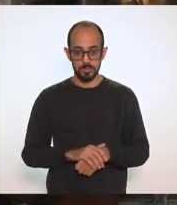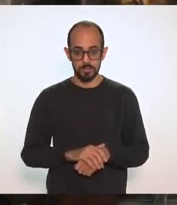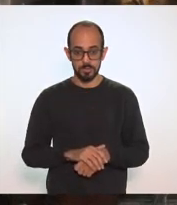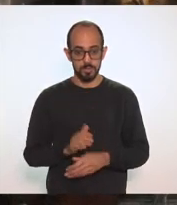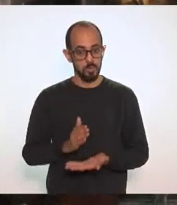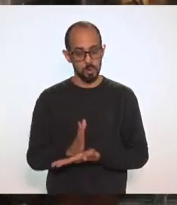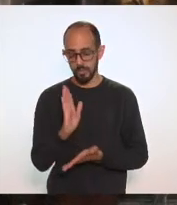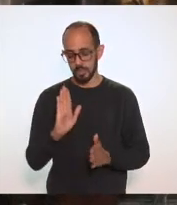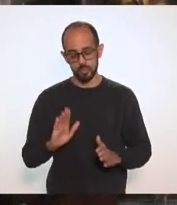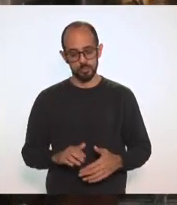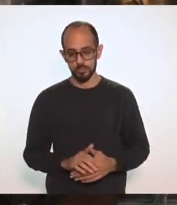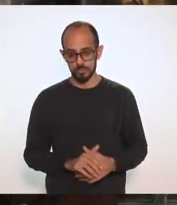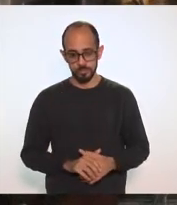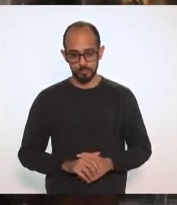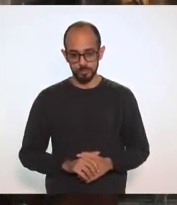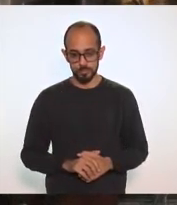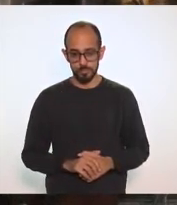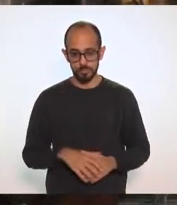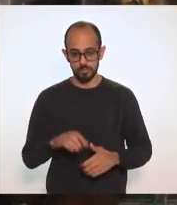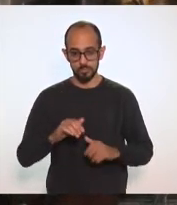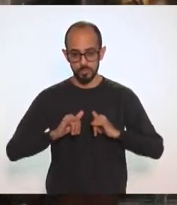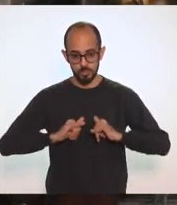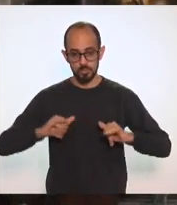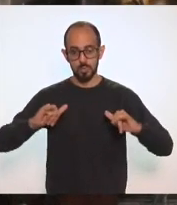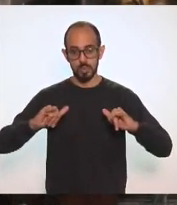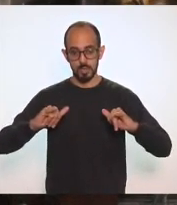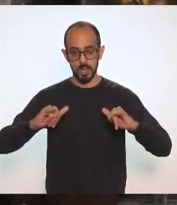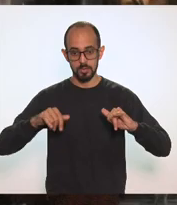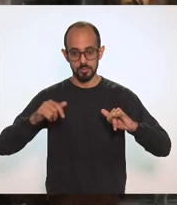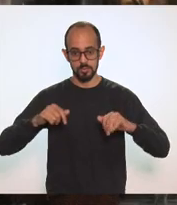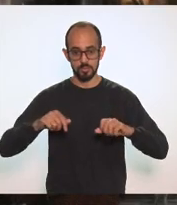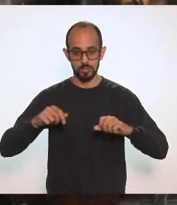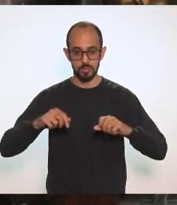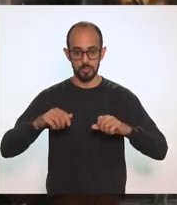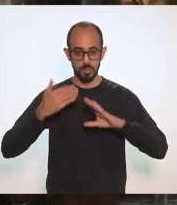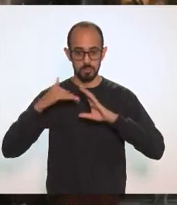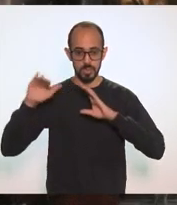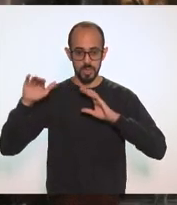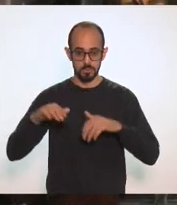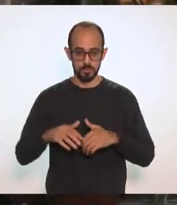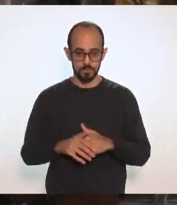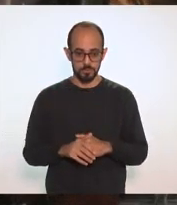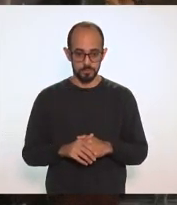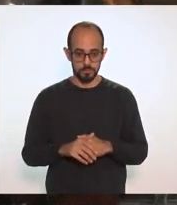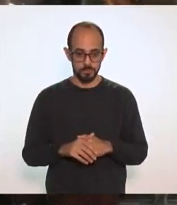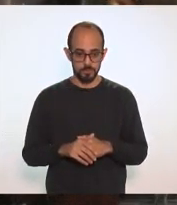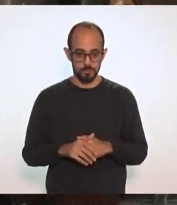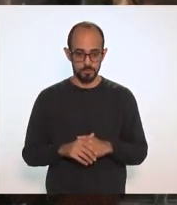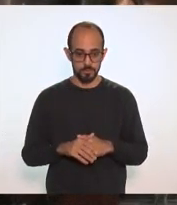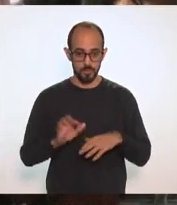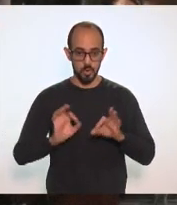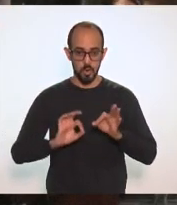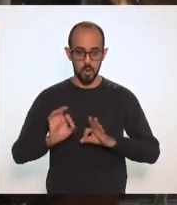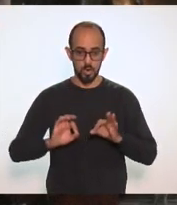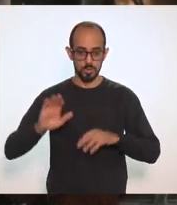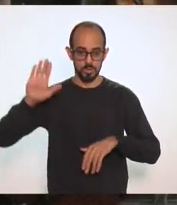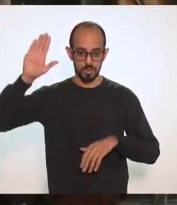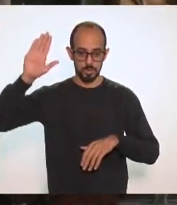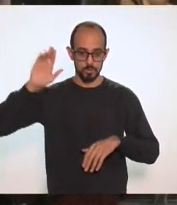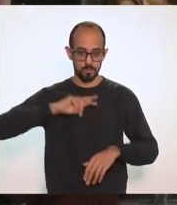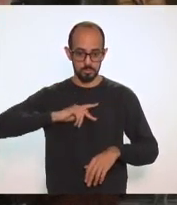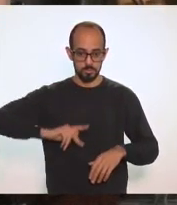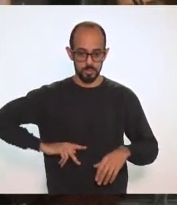aprovado. Vamos republicá-la e vamos remeter. Porque isso garante... Questão de ordem, senhor presidente. A celeridade